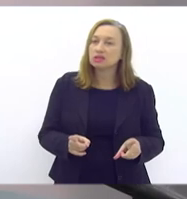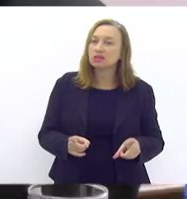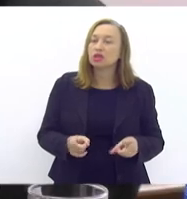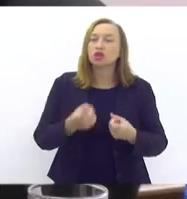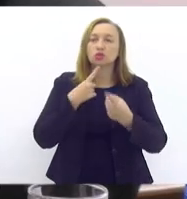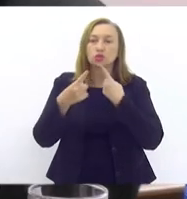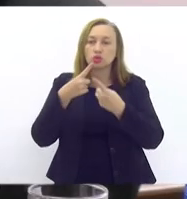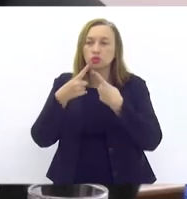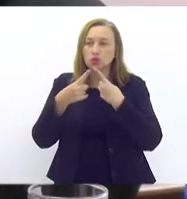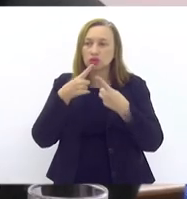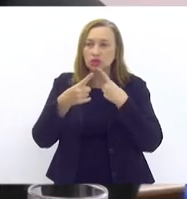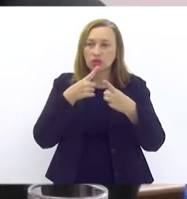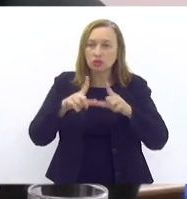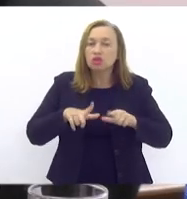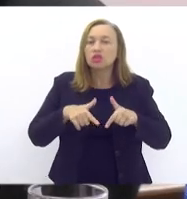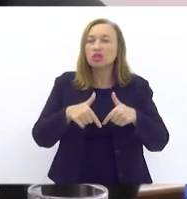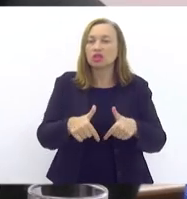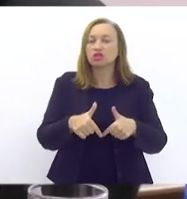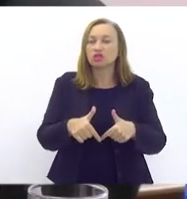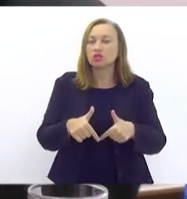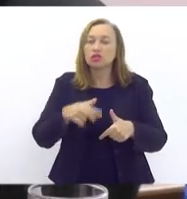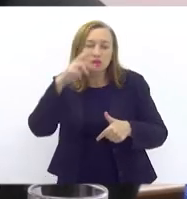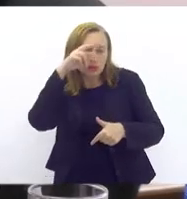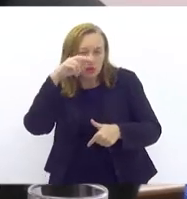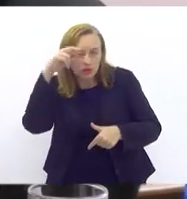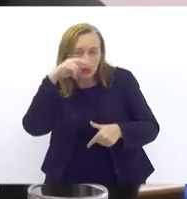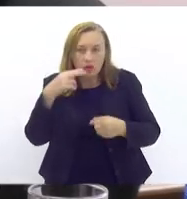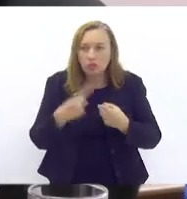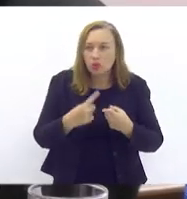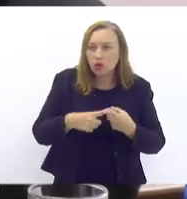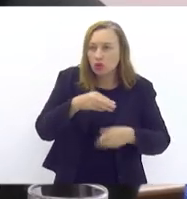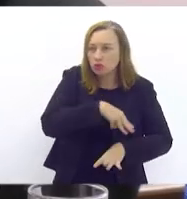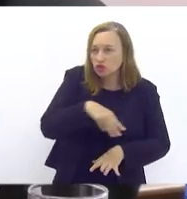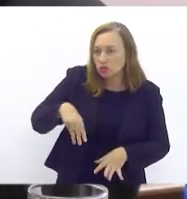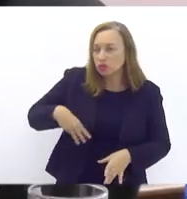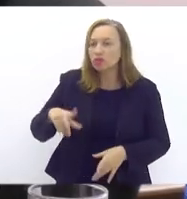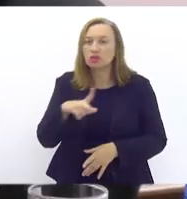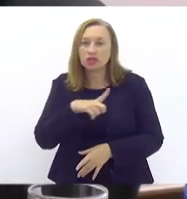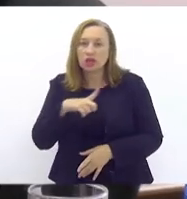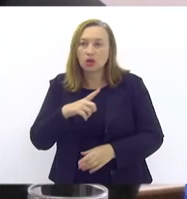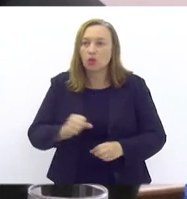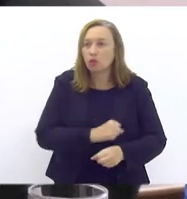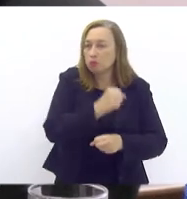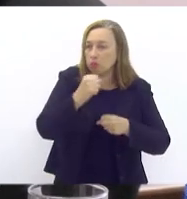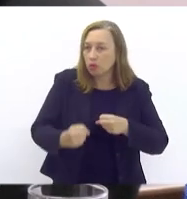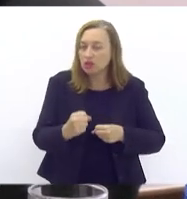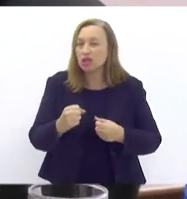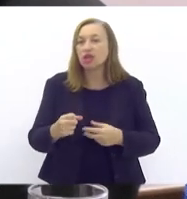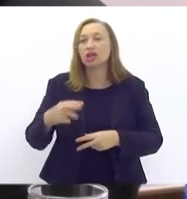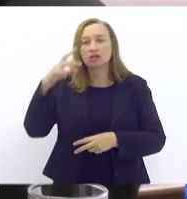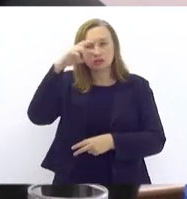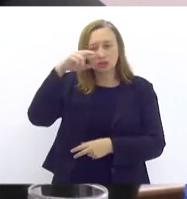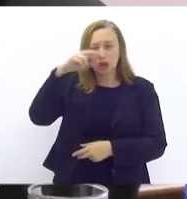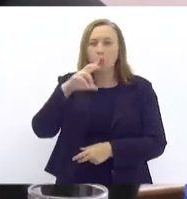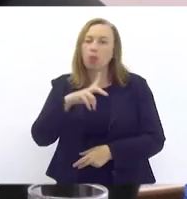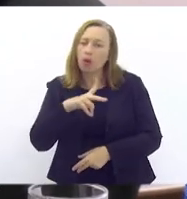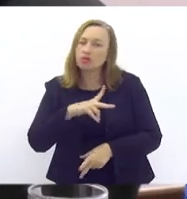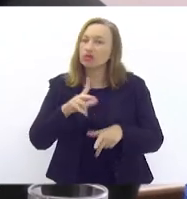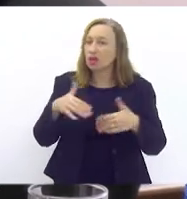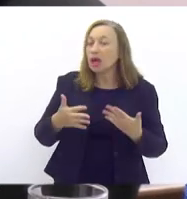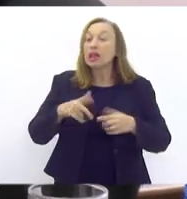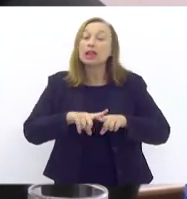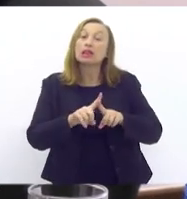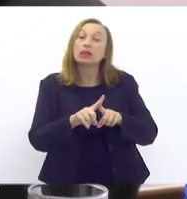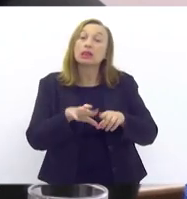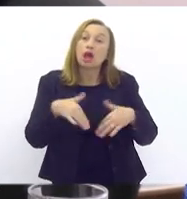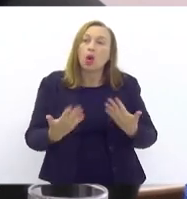discussão de procedimentos investigatórios até porque o ministério público tem poder de investigação próprio né então eu acho que